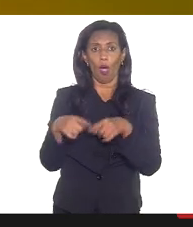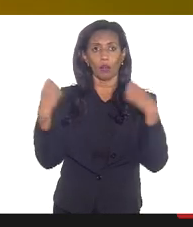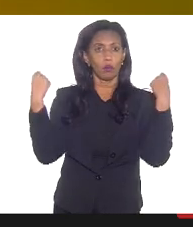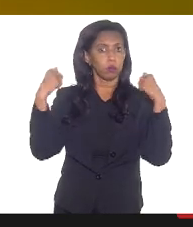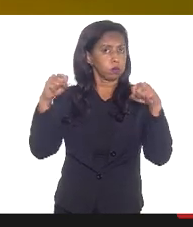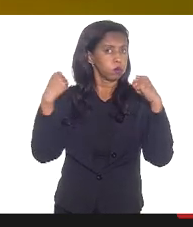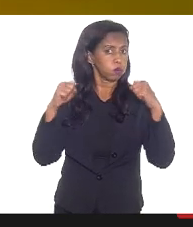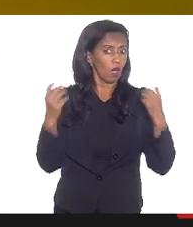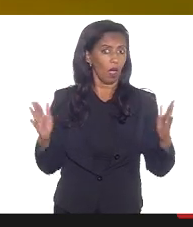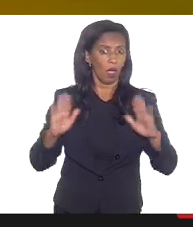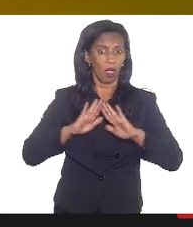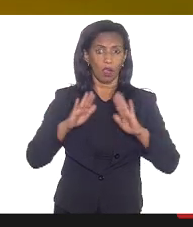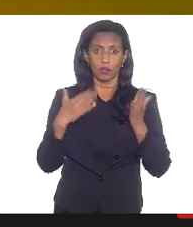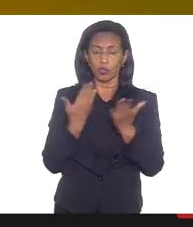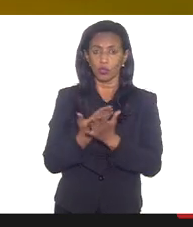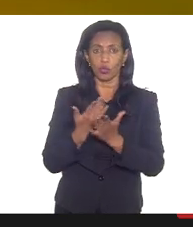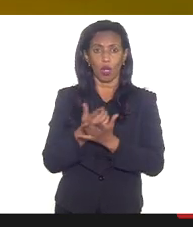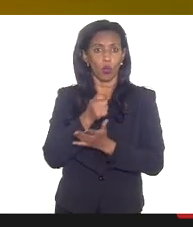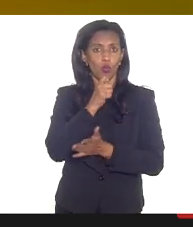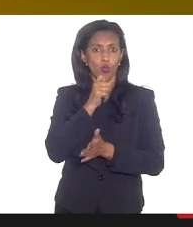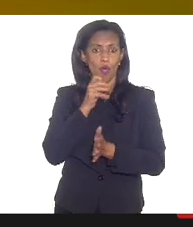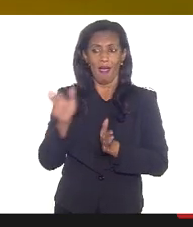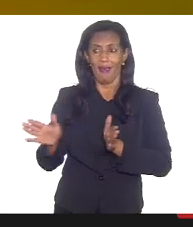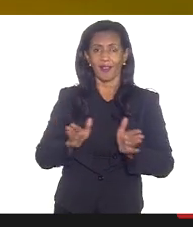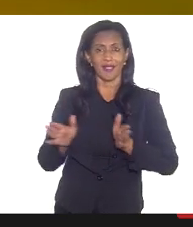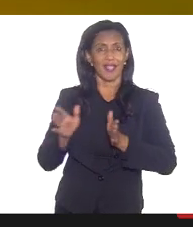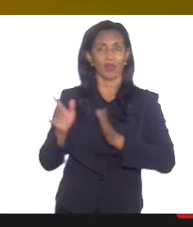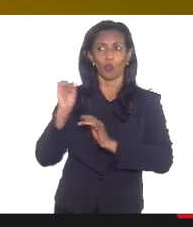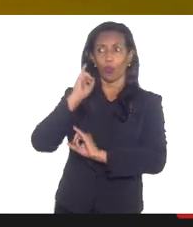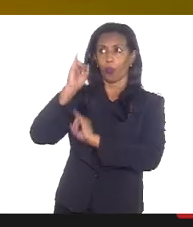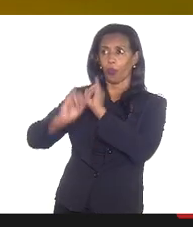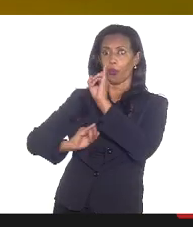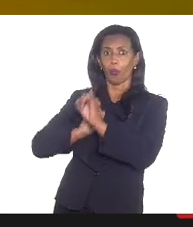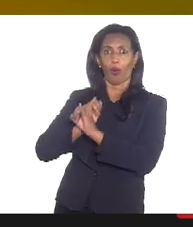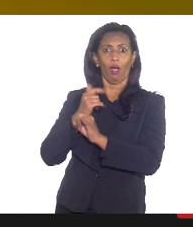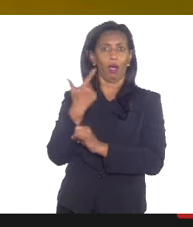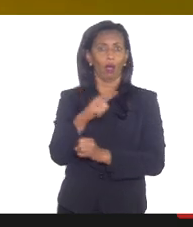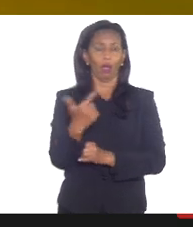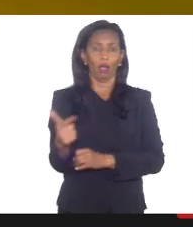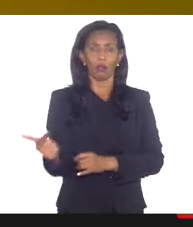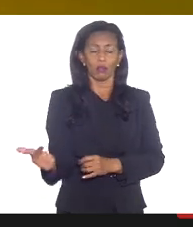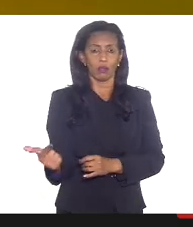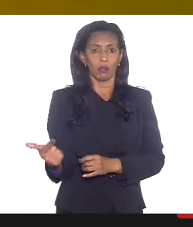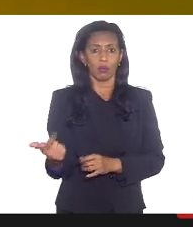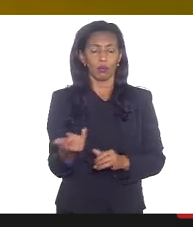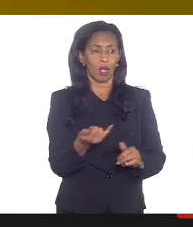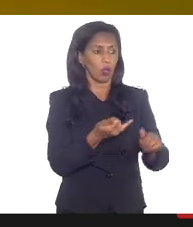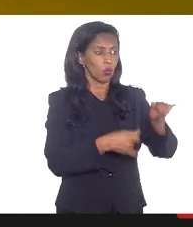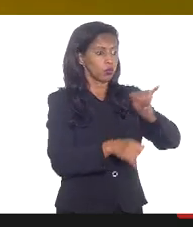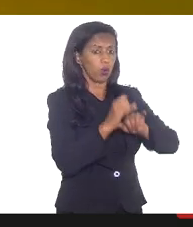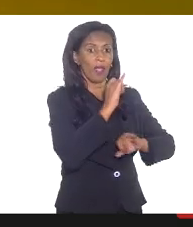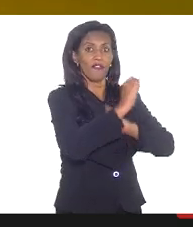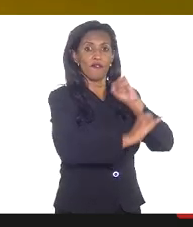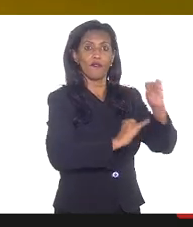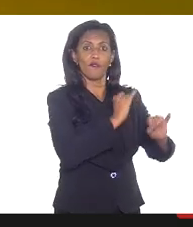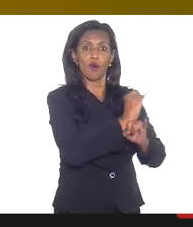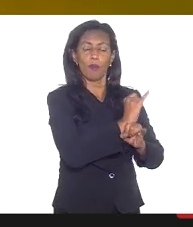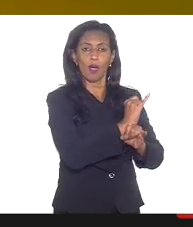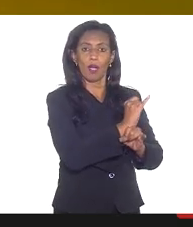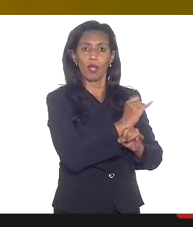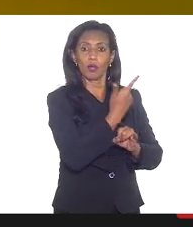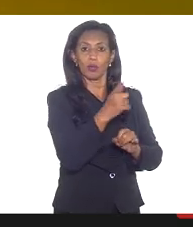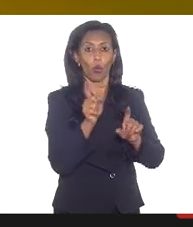esportivas, escolas que não têm acesso à internet, escolas que não têm laboratórios de informática, escolas que não